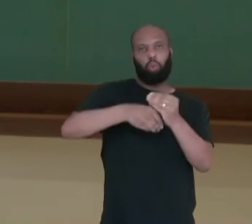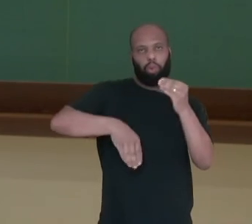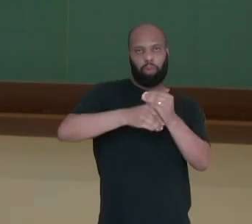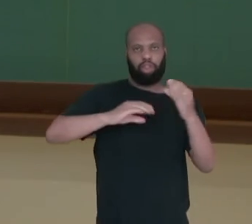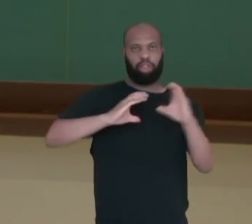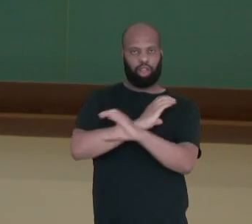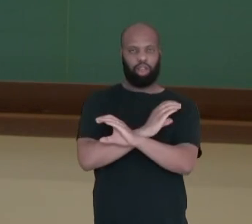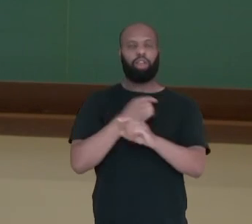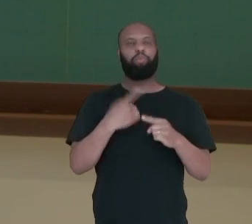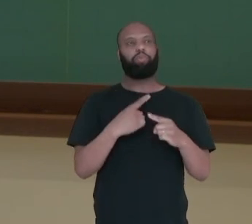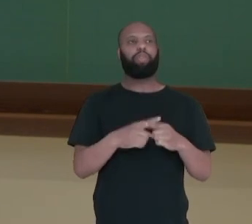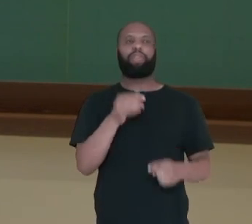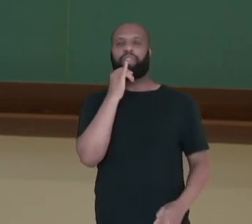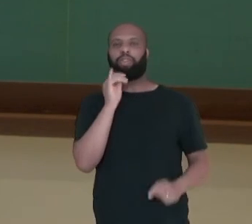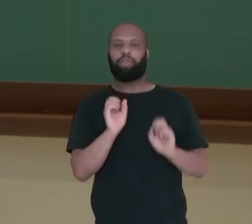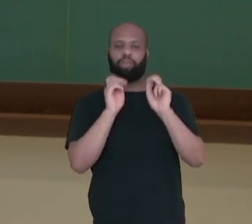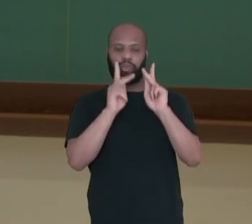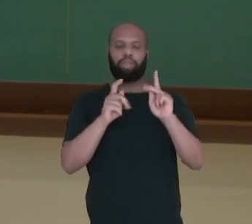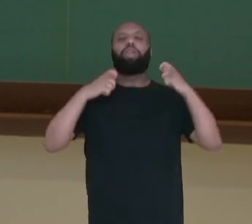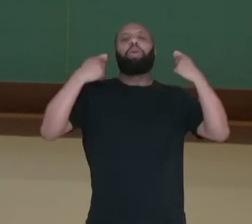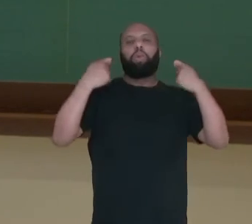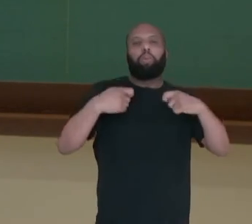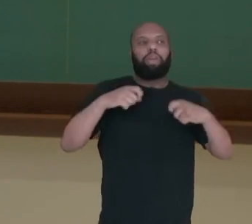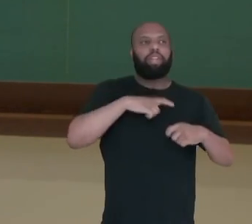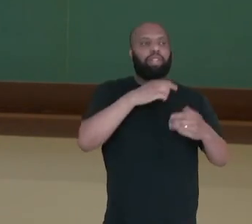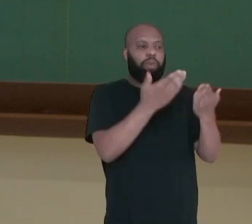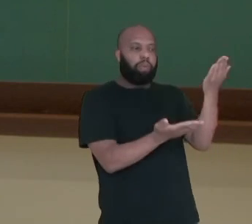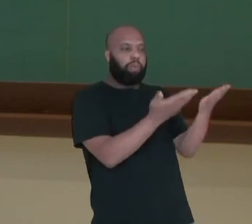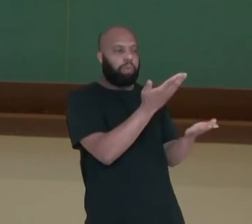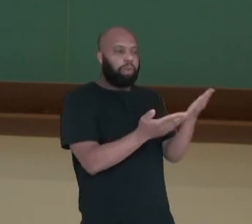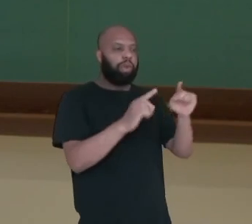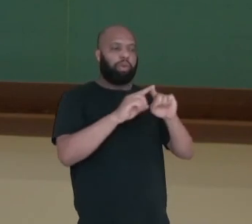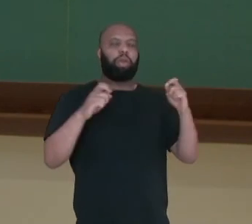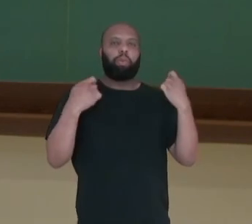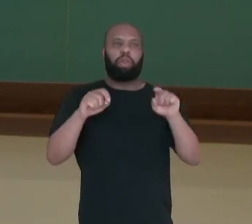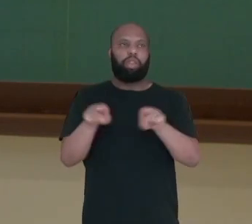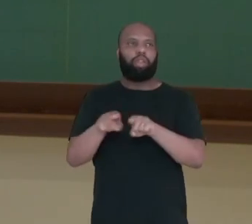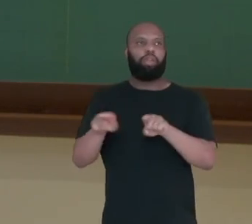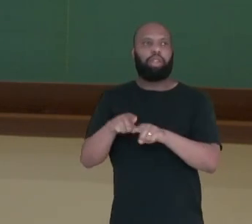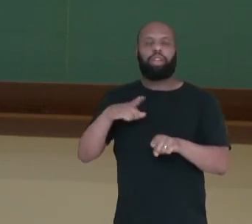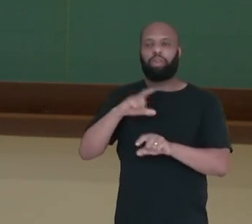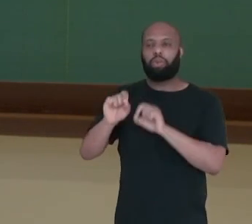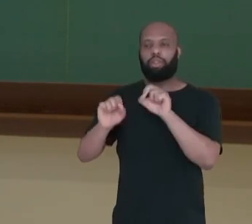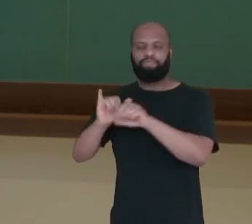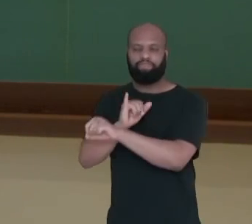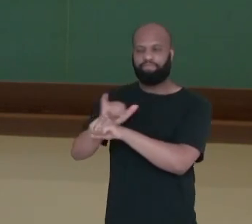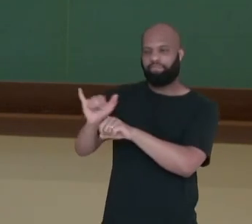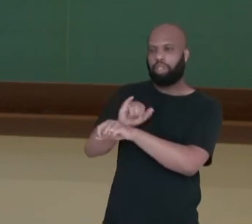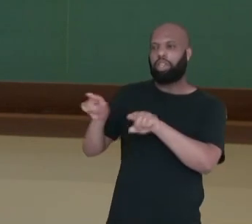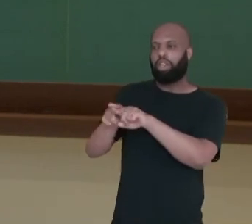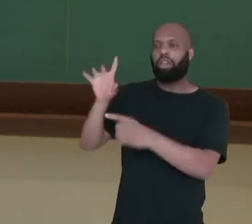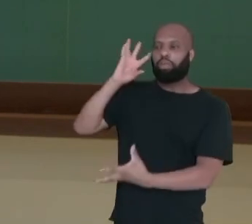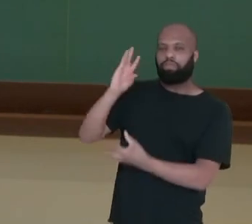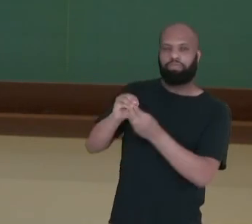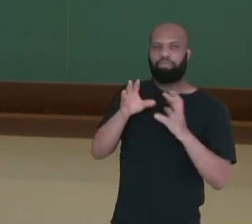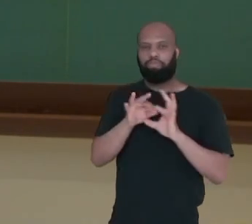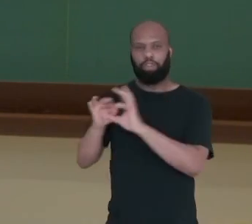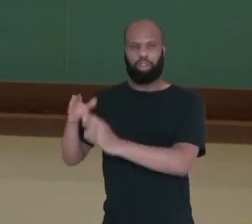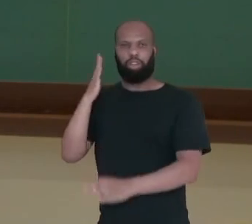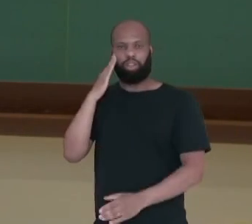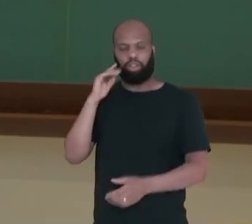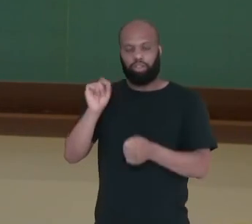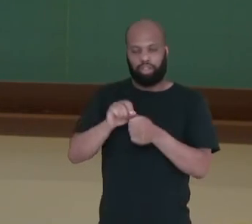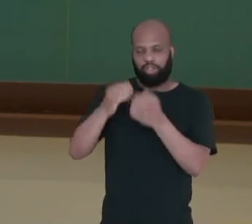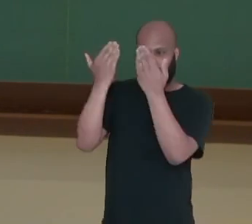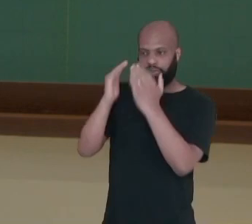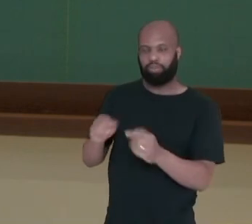né? Então dá para a gente dizer, tá, tem que ter essa moderação, mas também tem que ser ardiloso, né? Entender o contexto, saber fazer